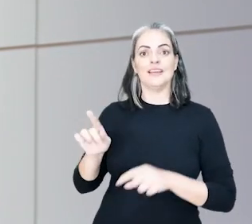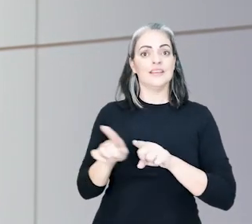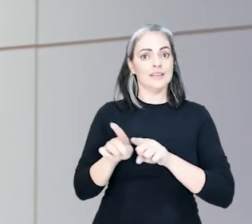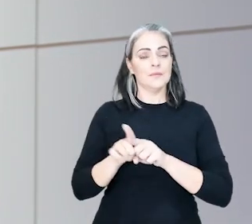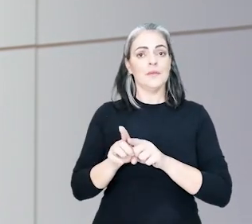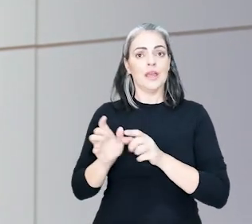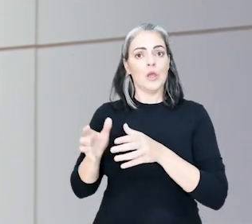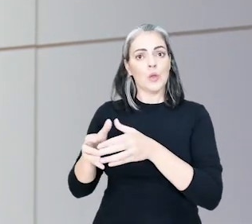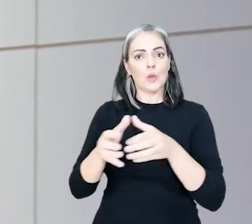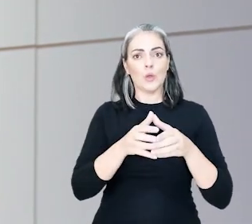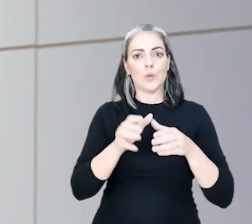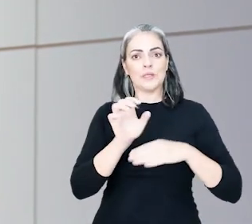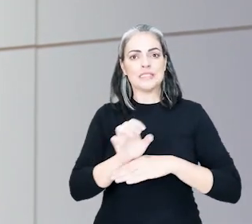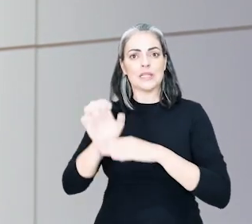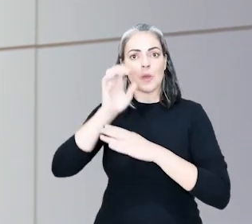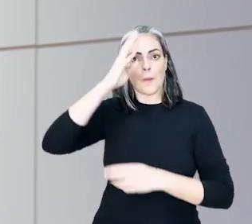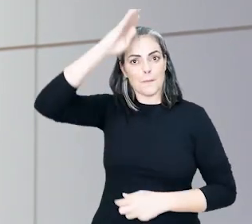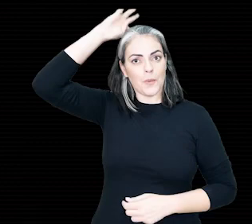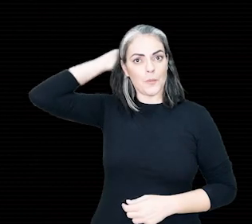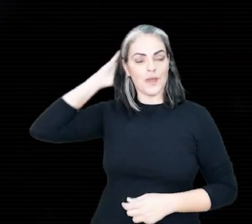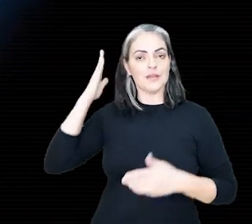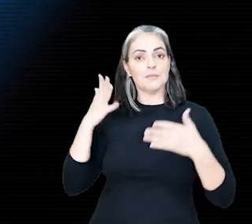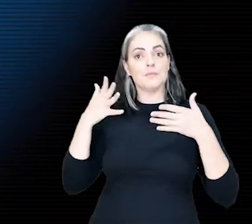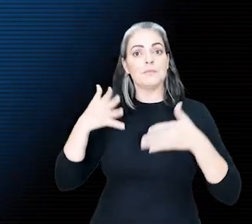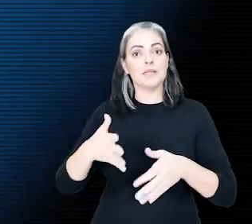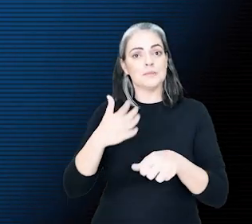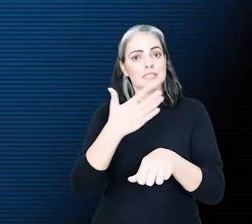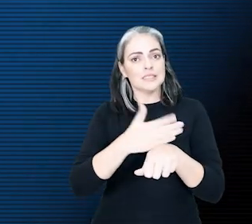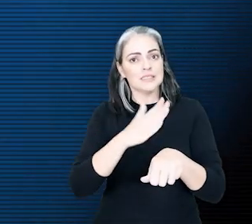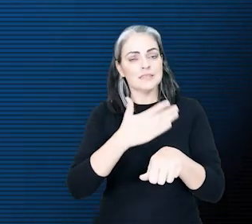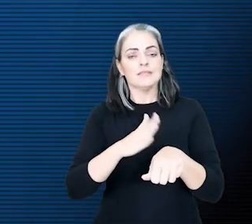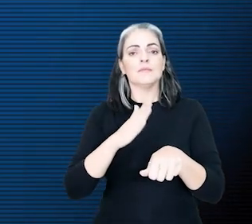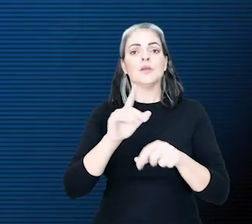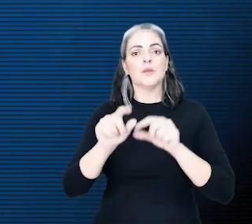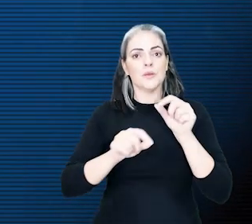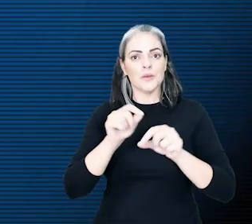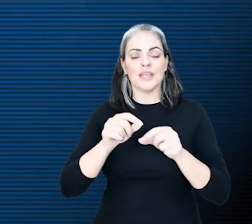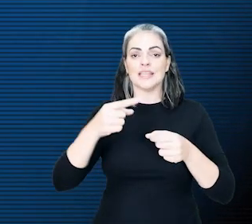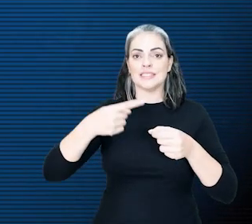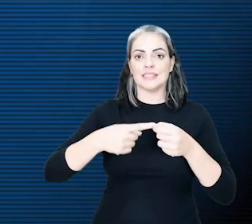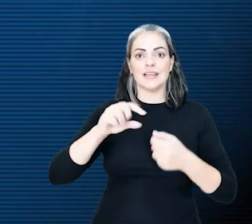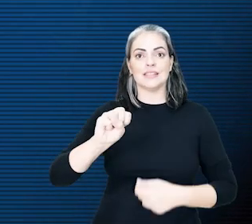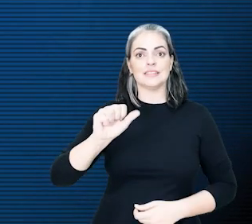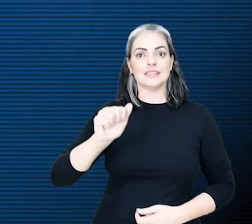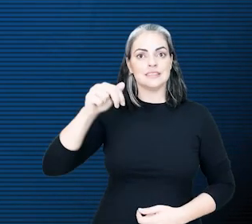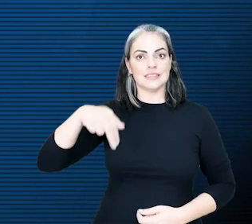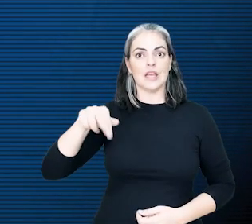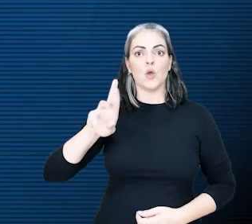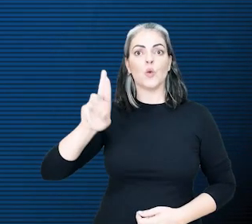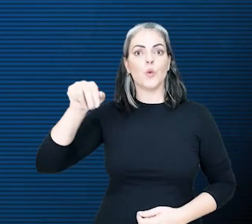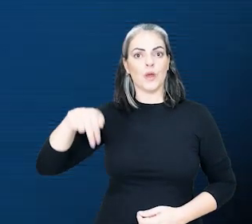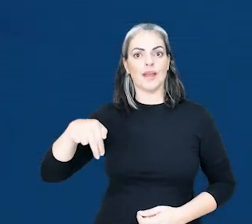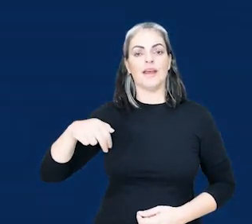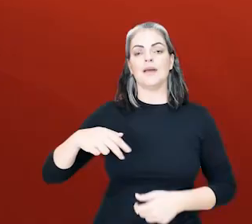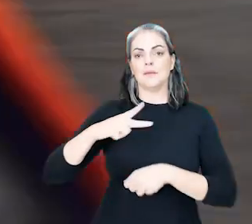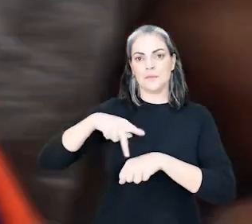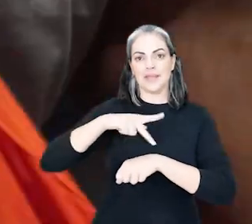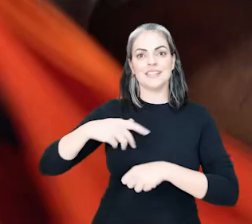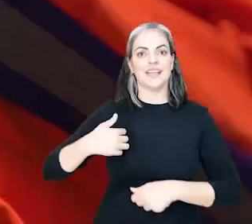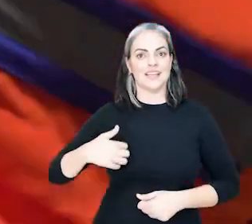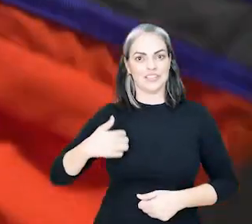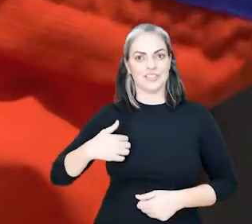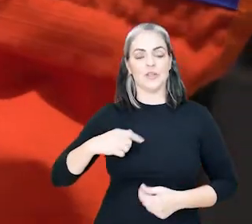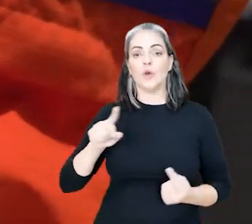e representante de corpos de bombeiros estaduais, de um exercício simulado realizado na cidade de San Juan, na Argentina,